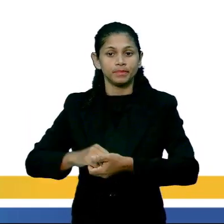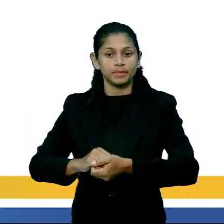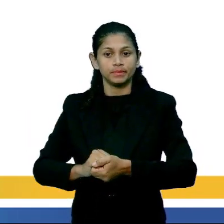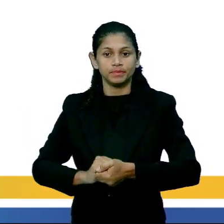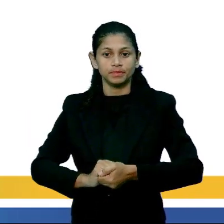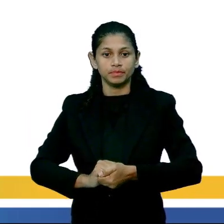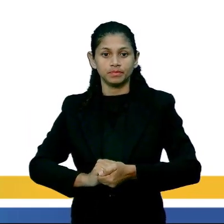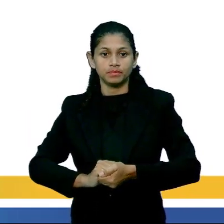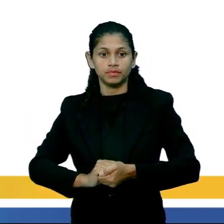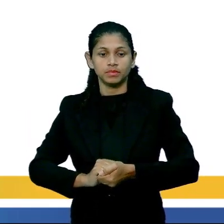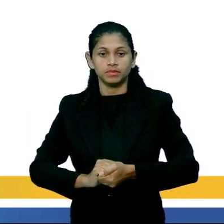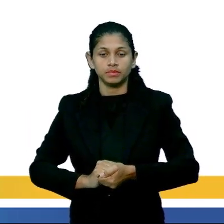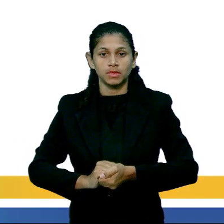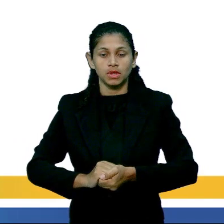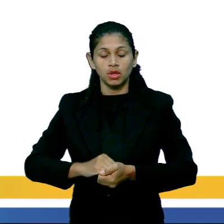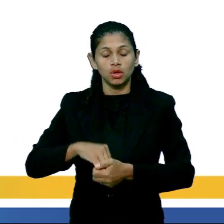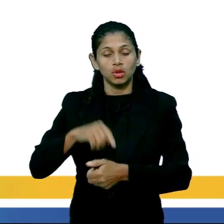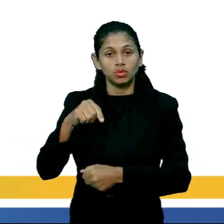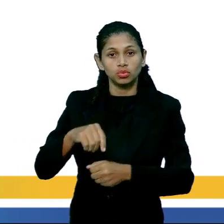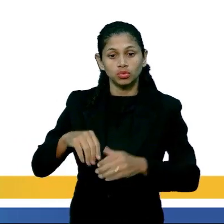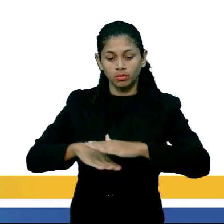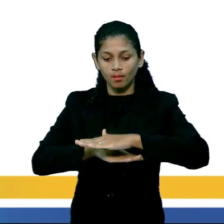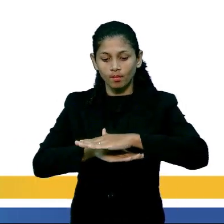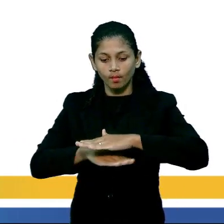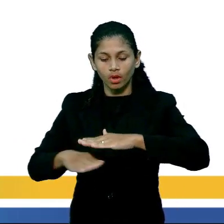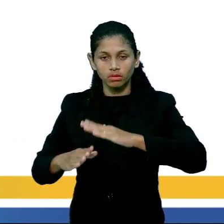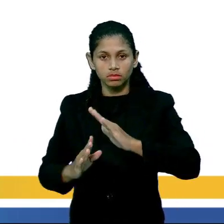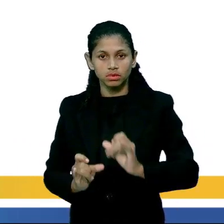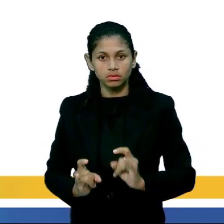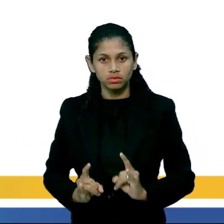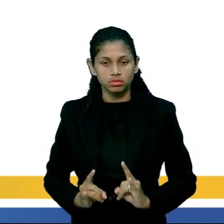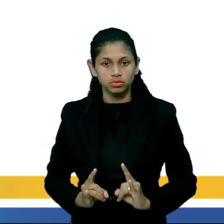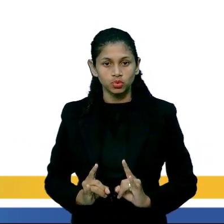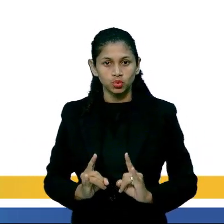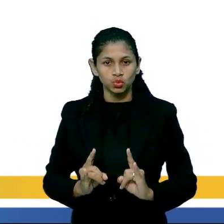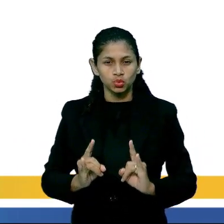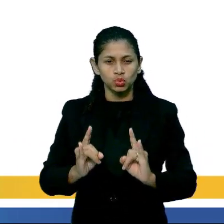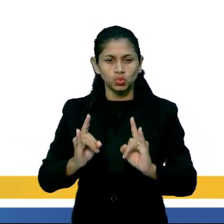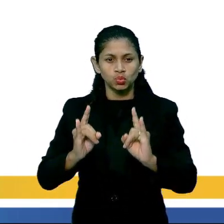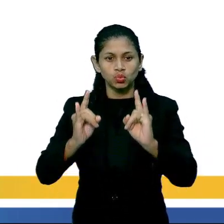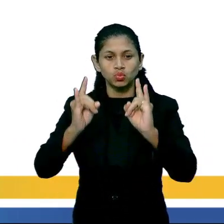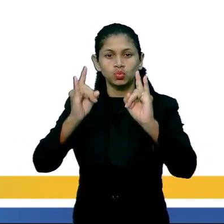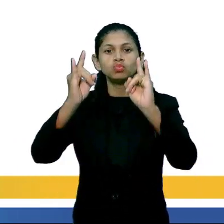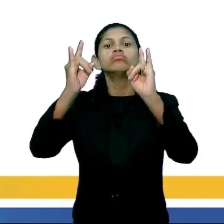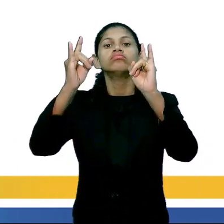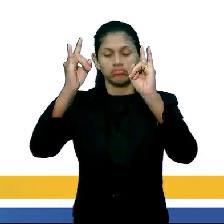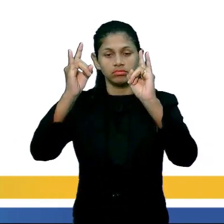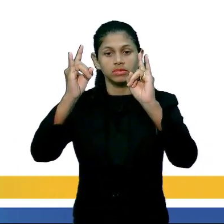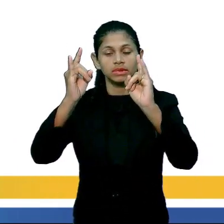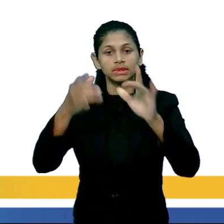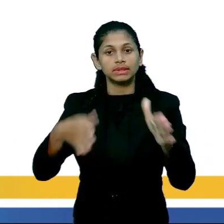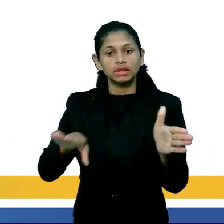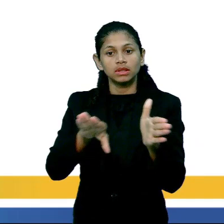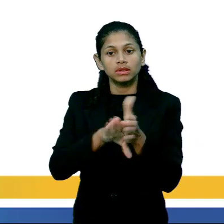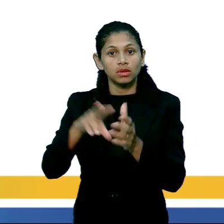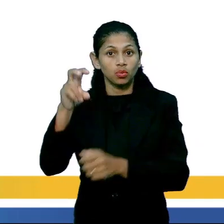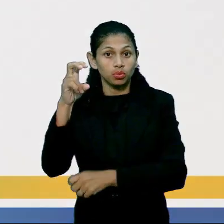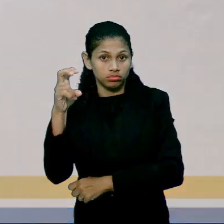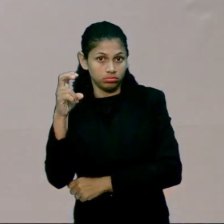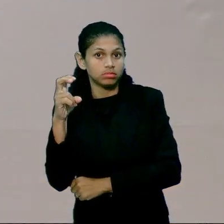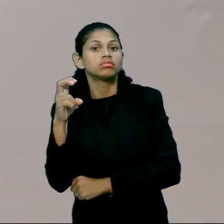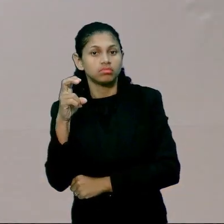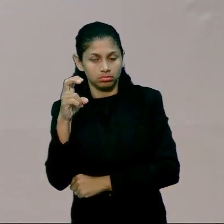de onde partem ele e mais três pessoas ao quinto andar do